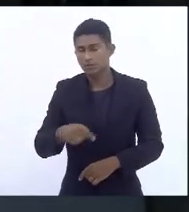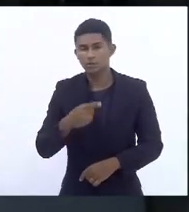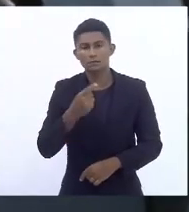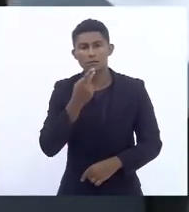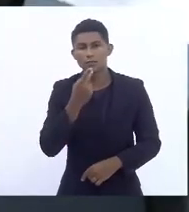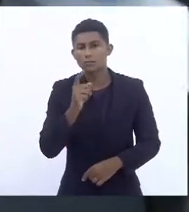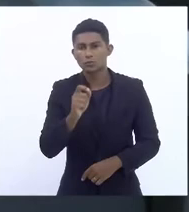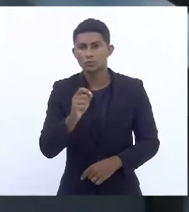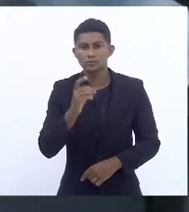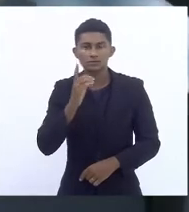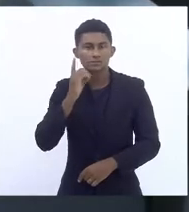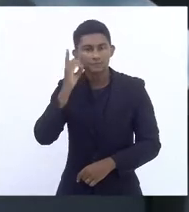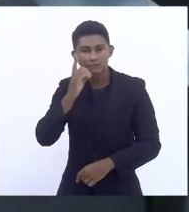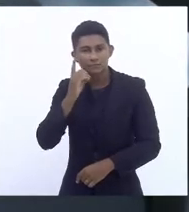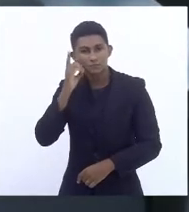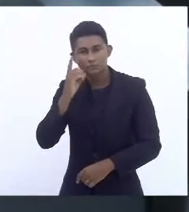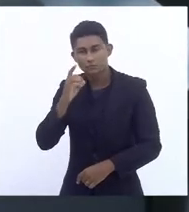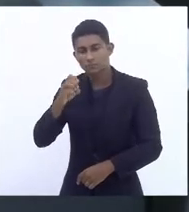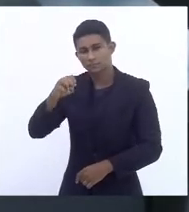deputado Márcio